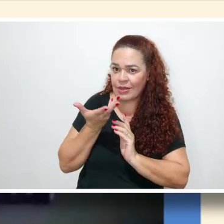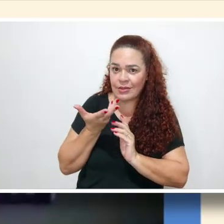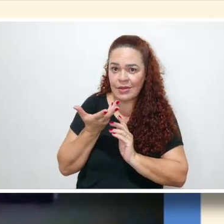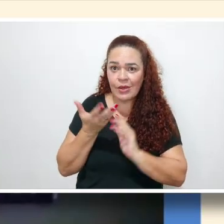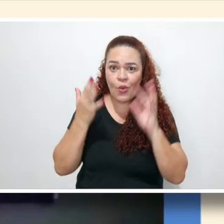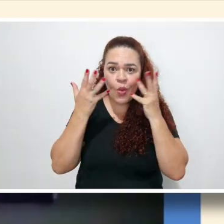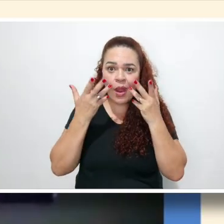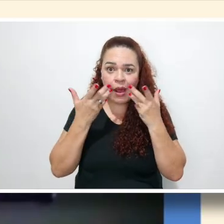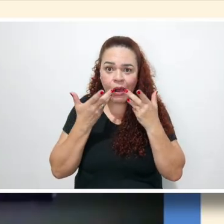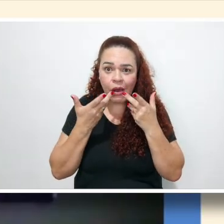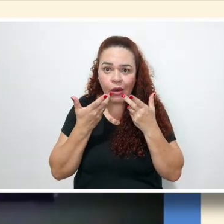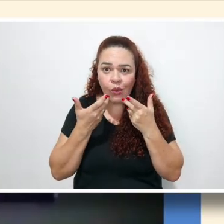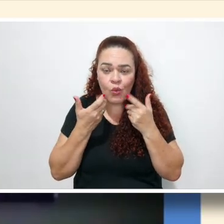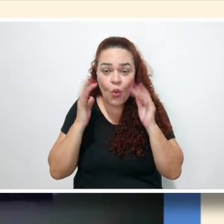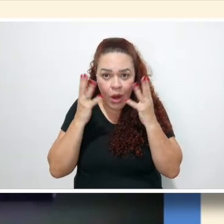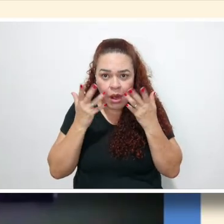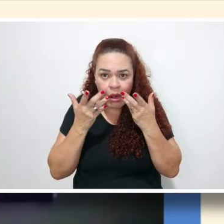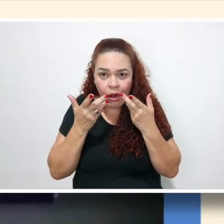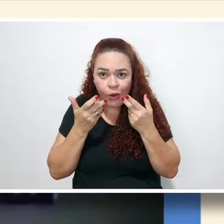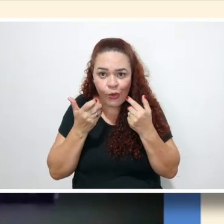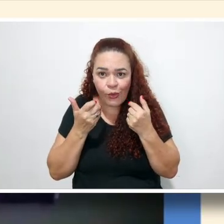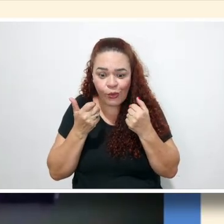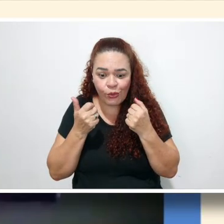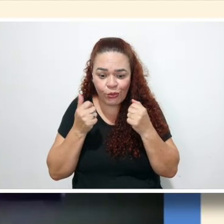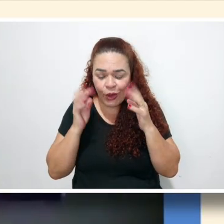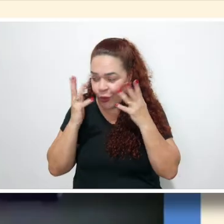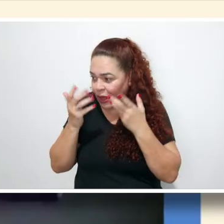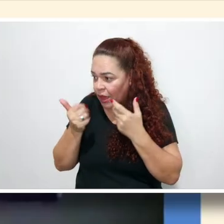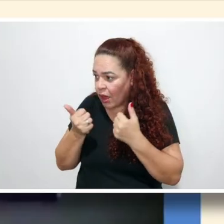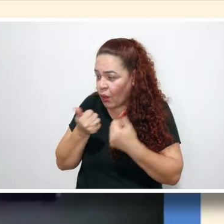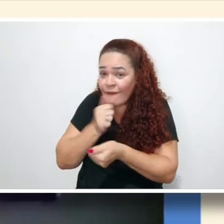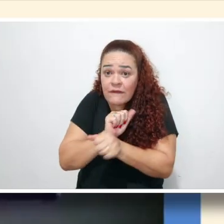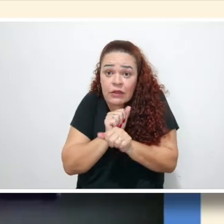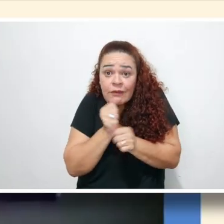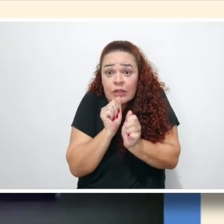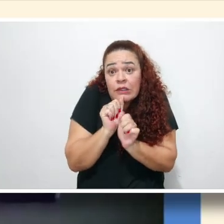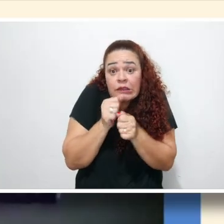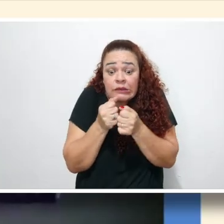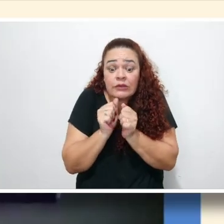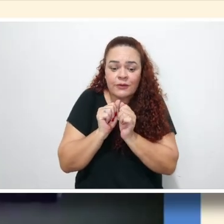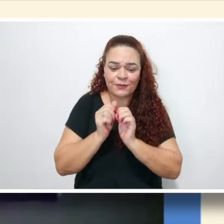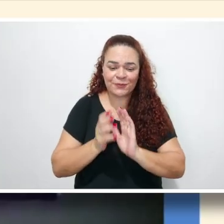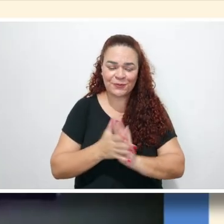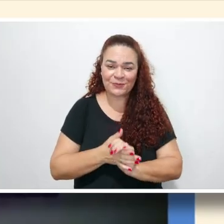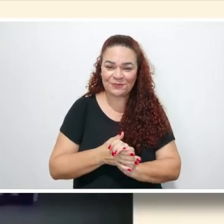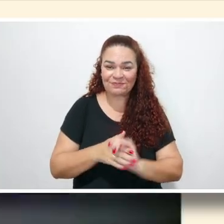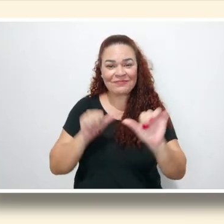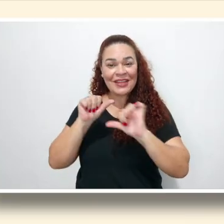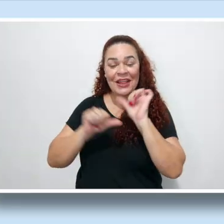do leão. O pé do leão? Prendeu?